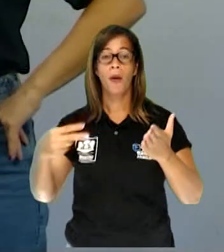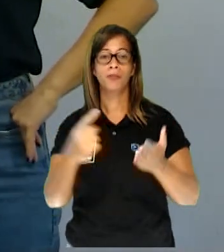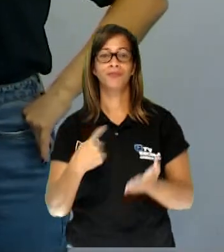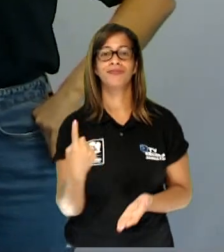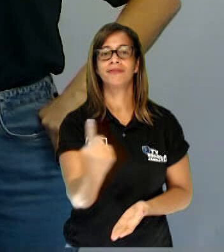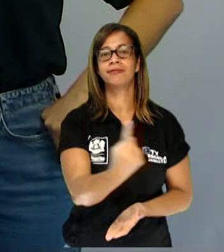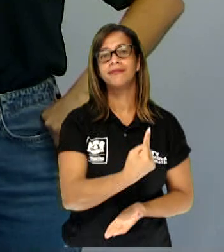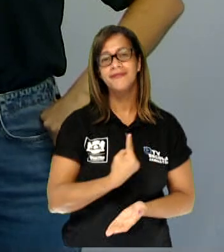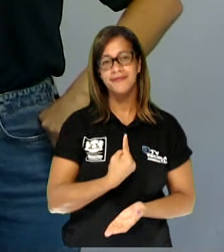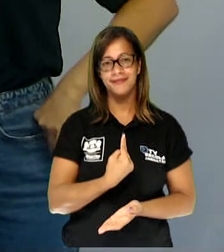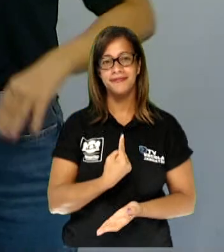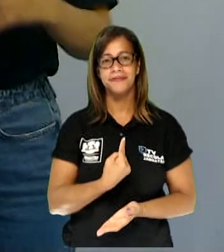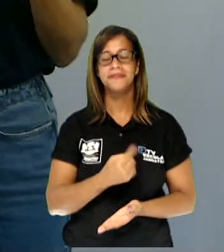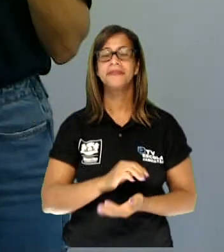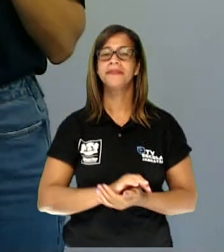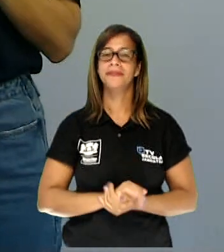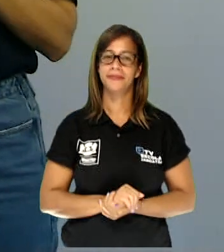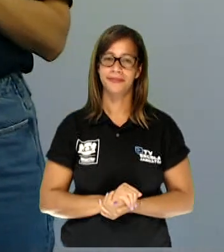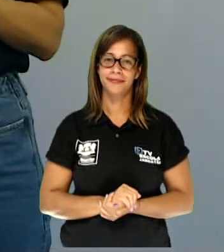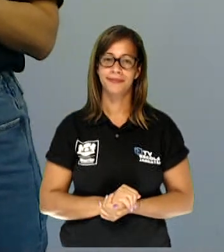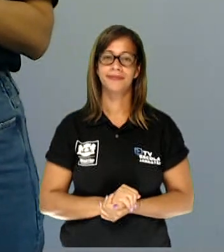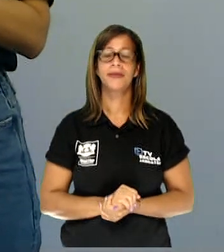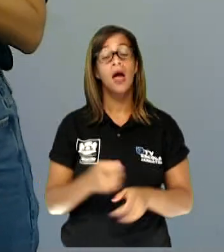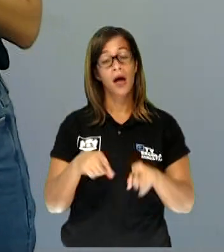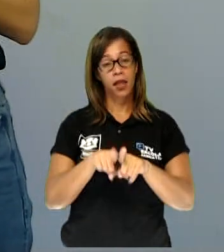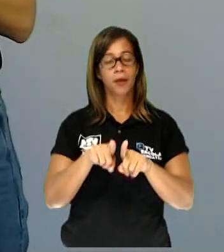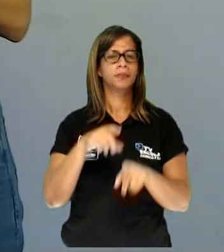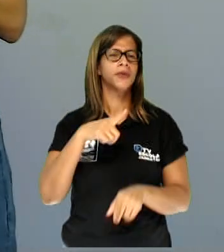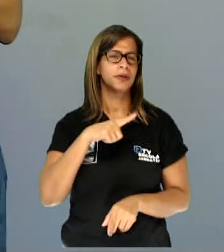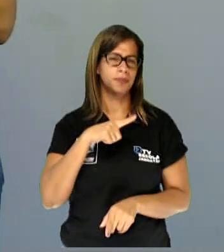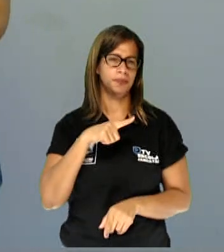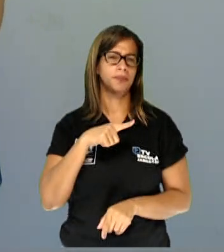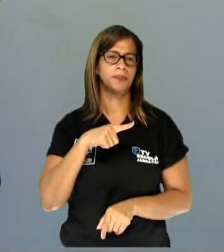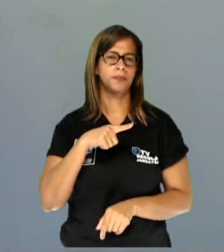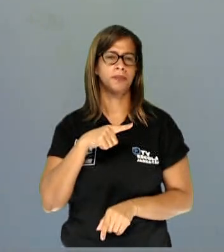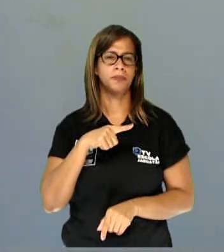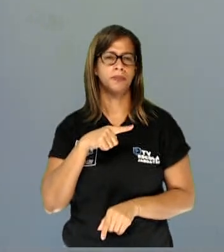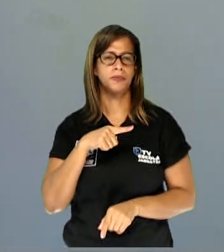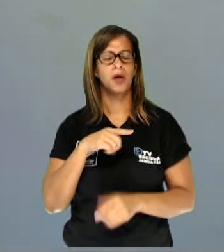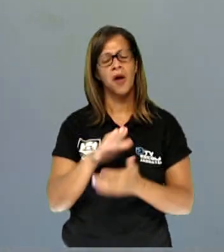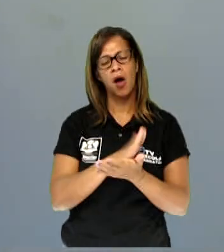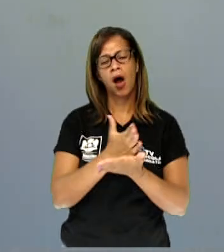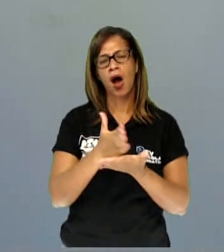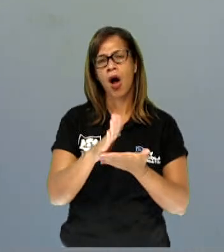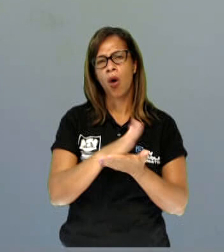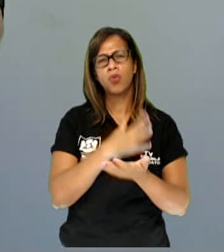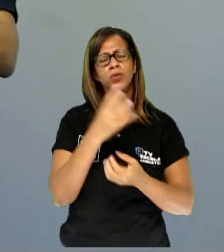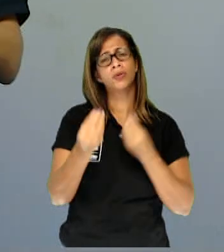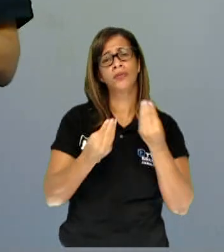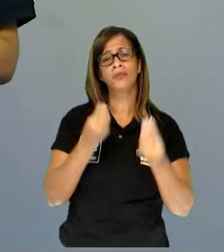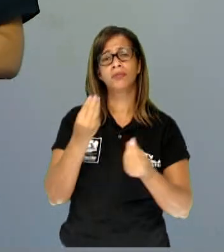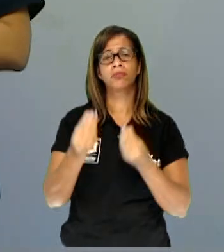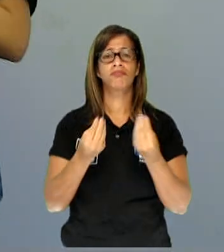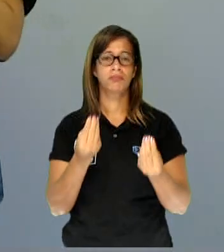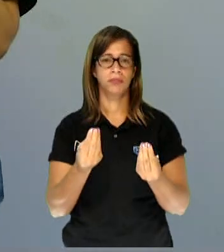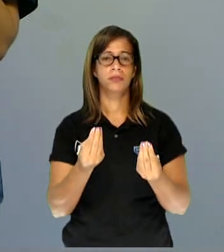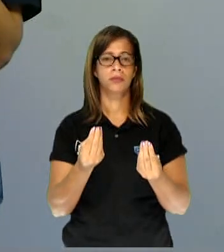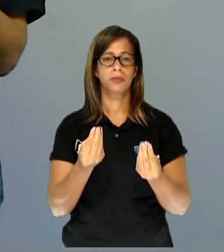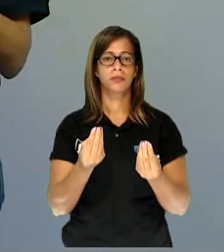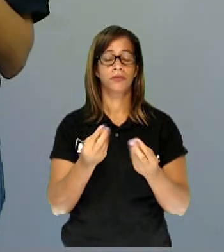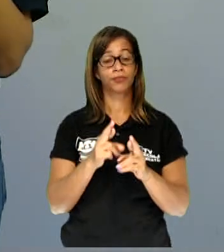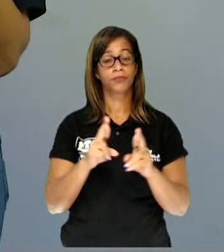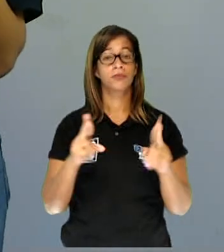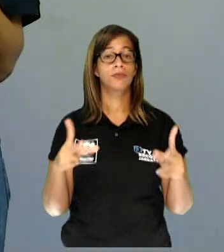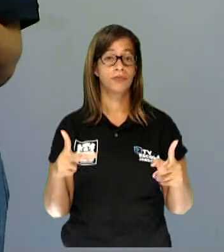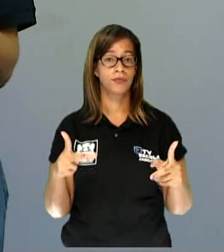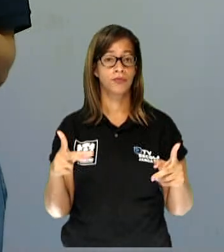E aí, a gente também pode ter algumas variações. Então, eu posso cantar de um jeito, você pode cantar de outro, mas elas